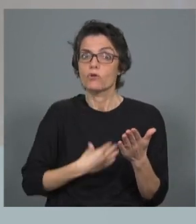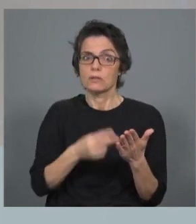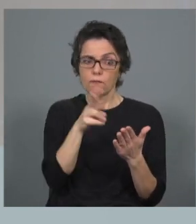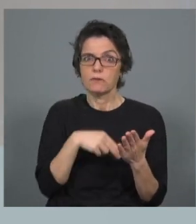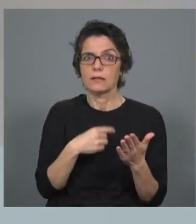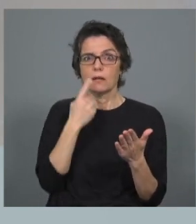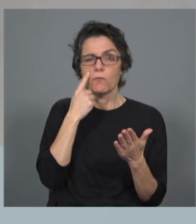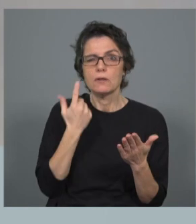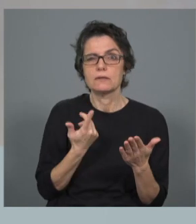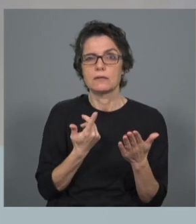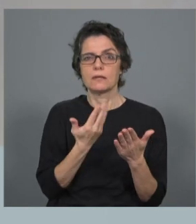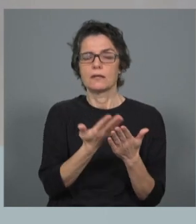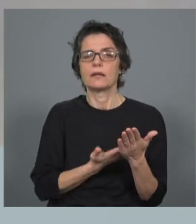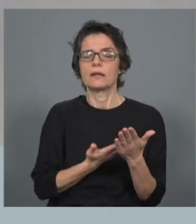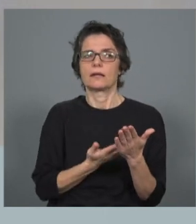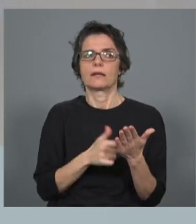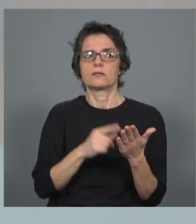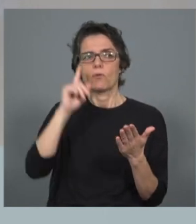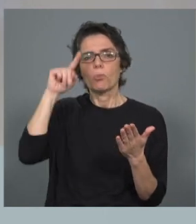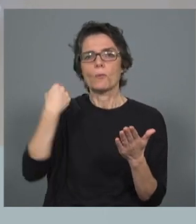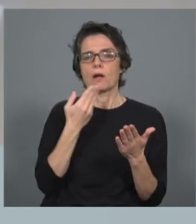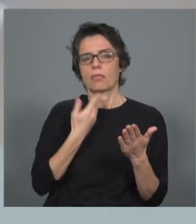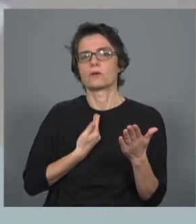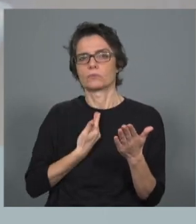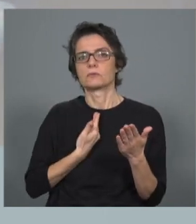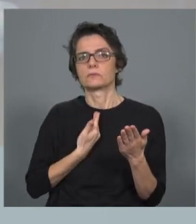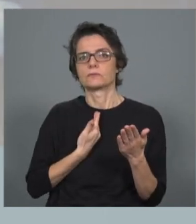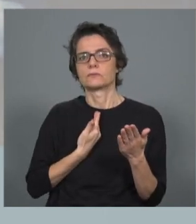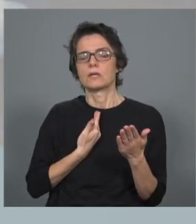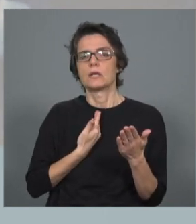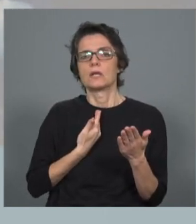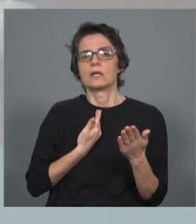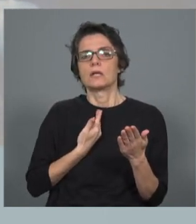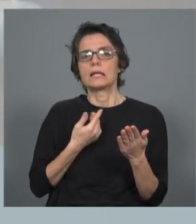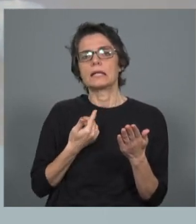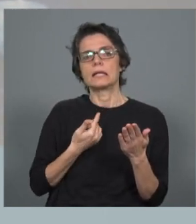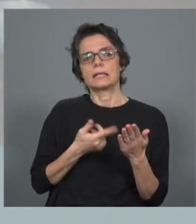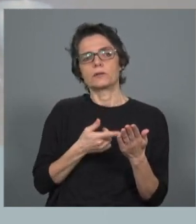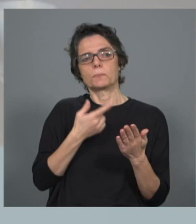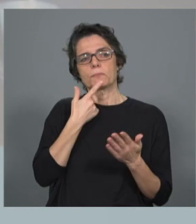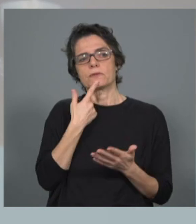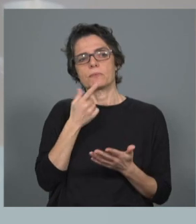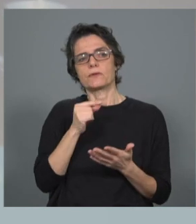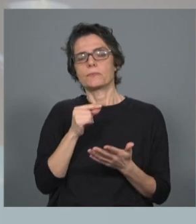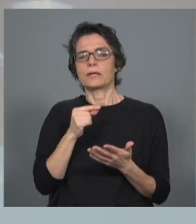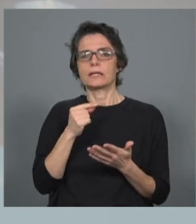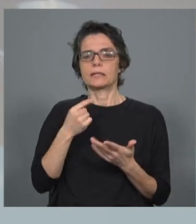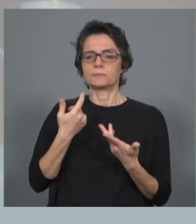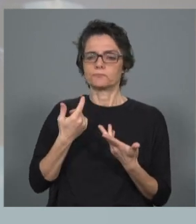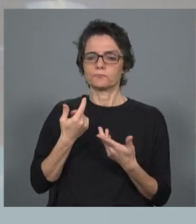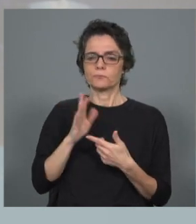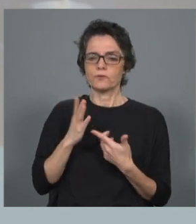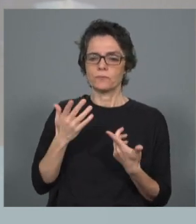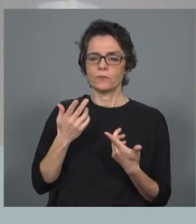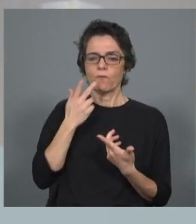que nesta dinâmica de perceber o que significava existir, também me ajudou a perceber que existir significava responder